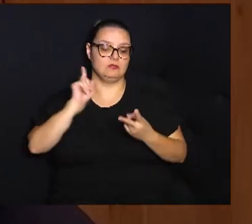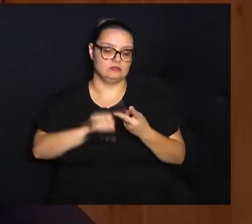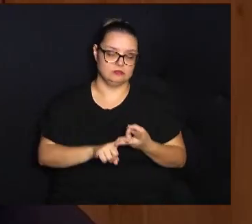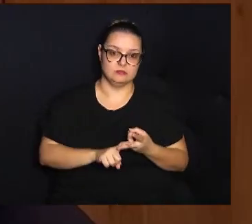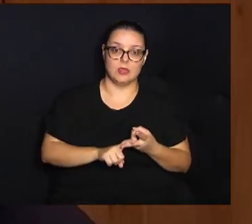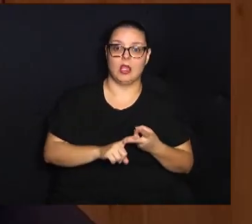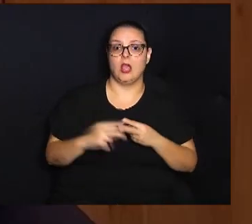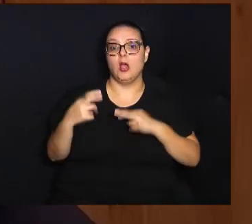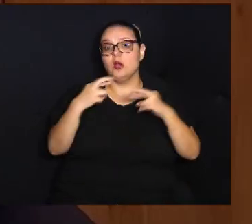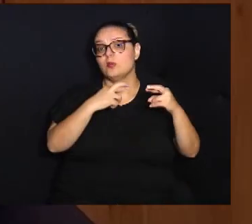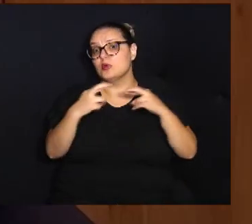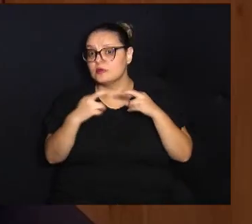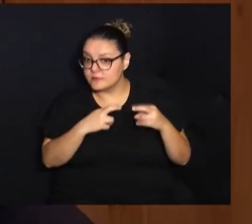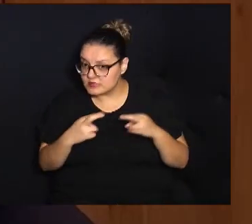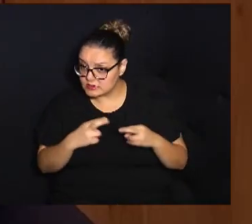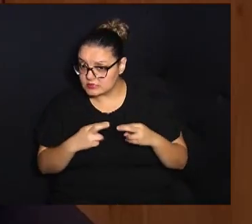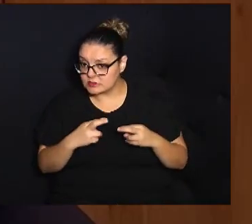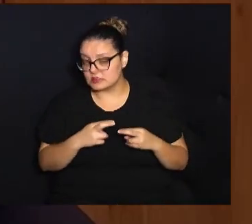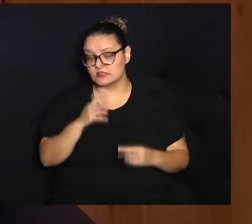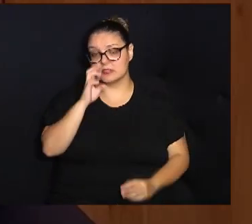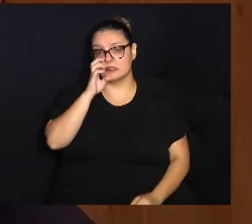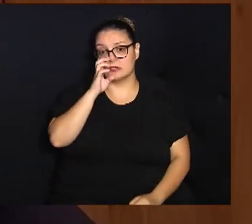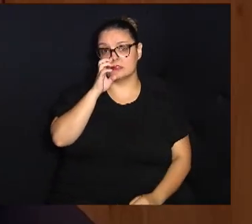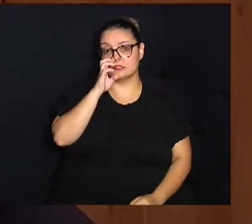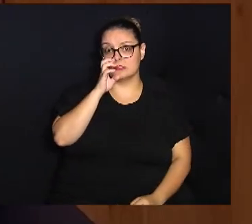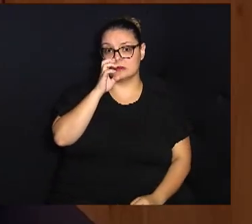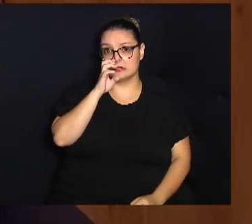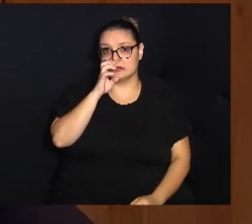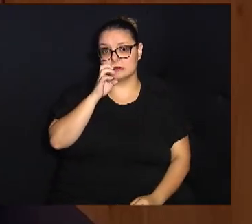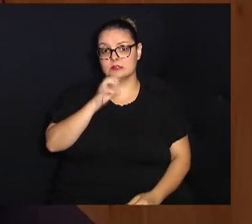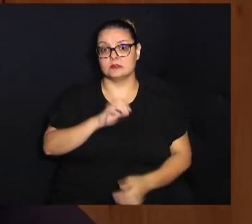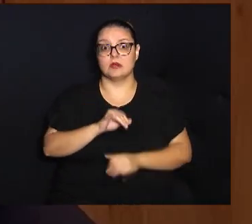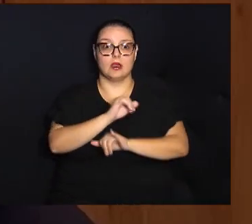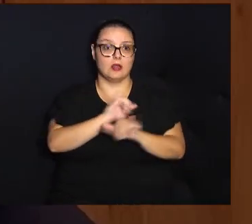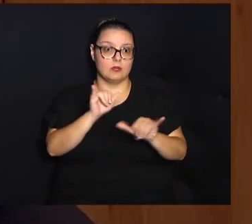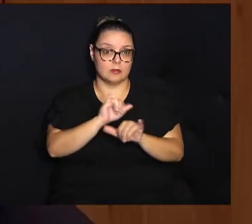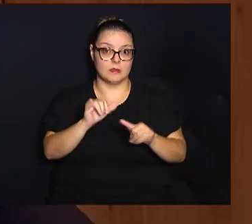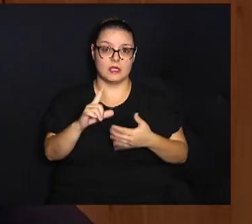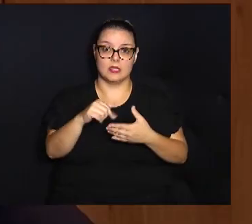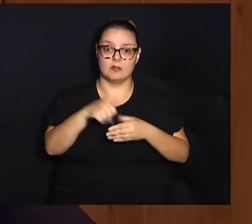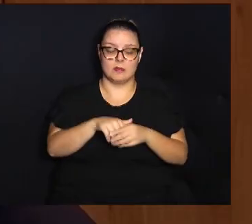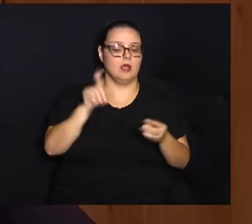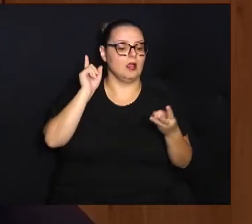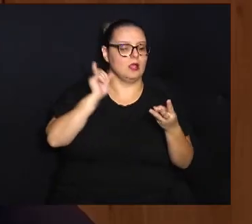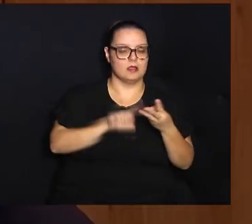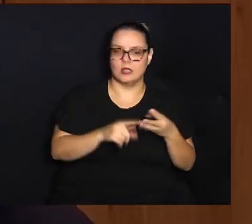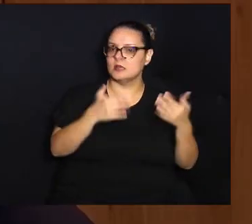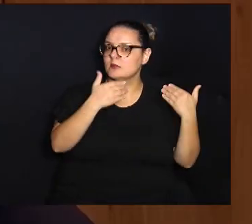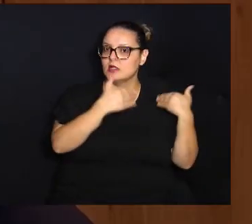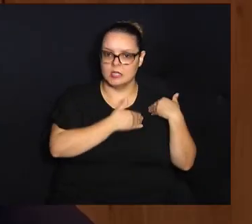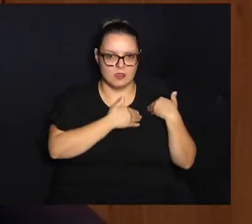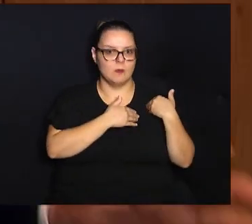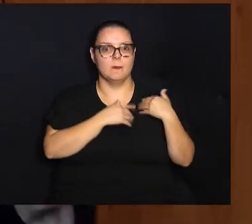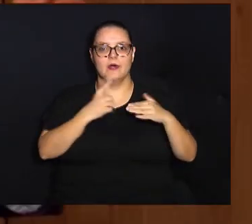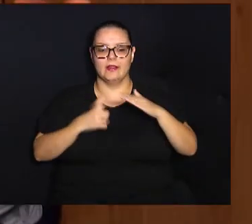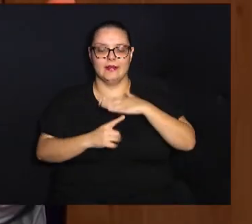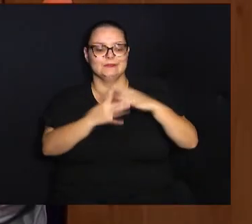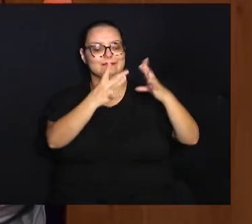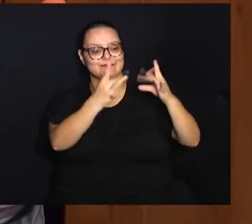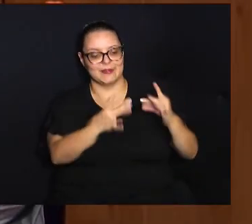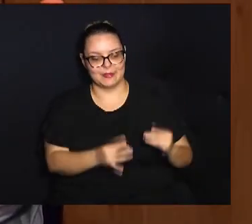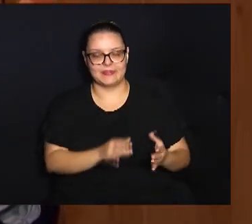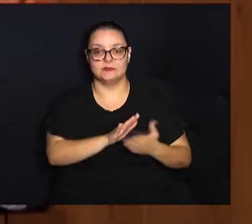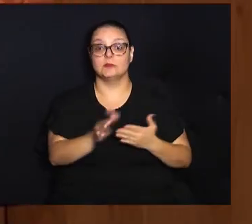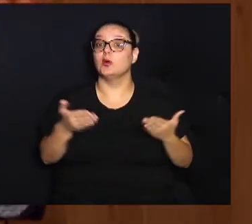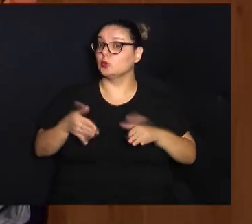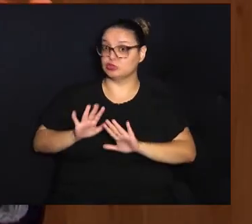por fiscalizar a propaganda eleitoral, ela era responsável pela prestação de contas. Hoje